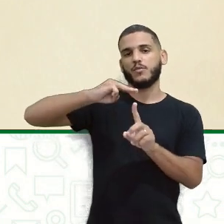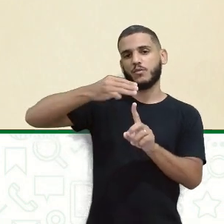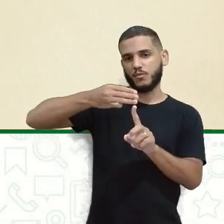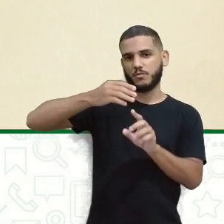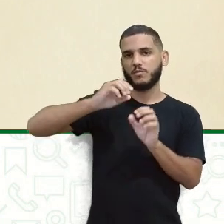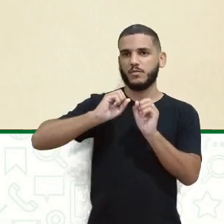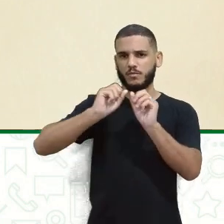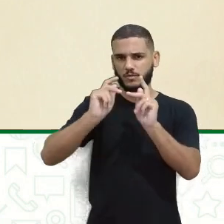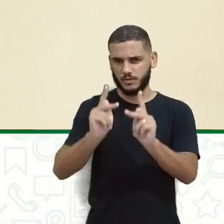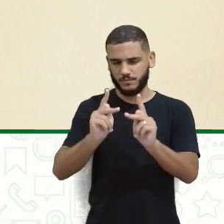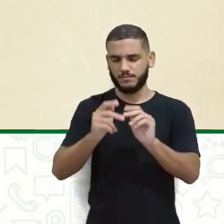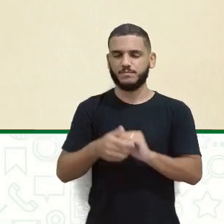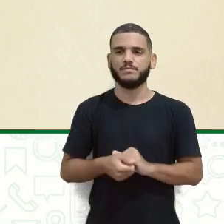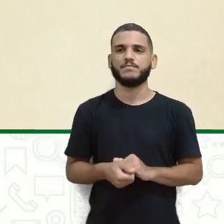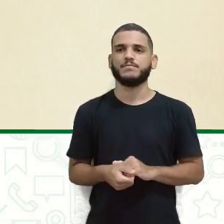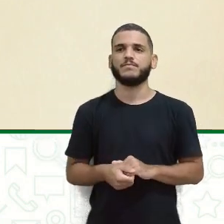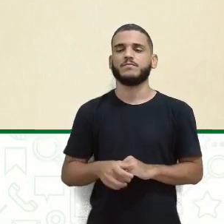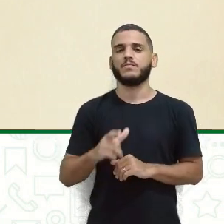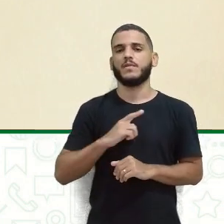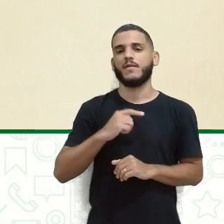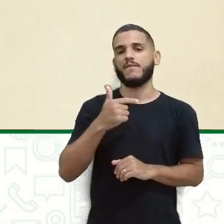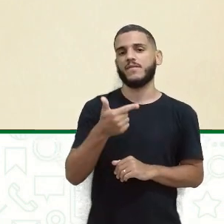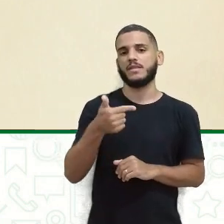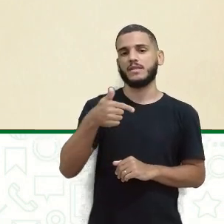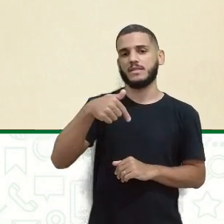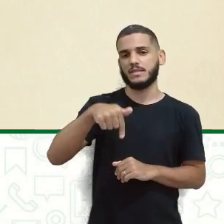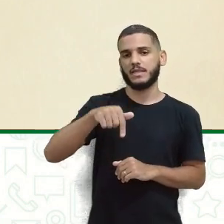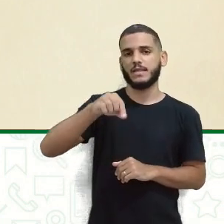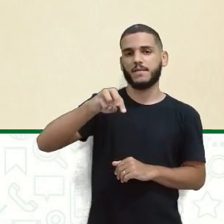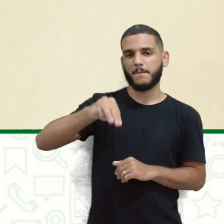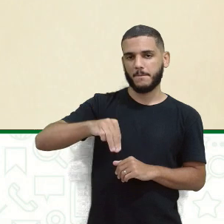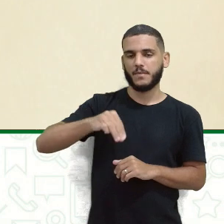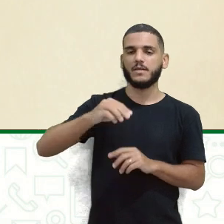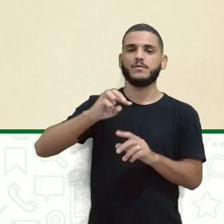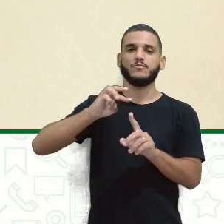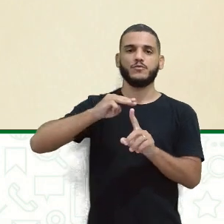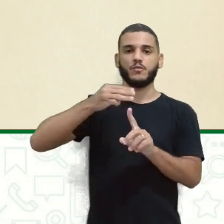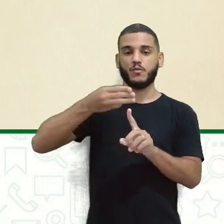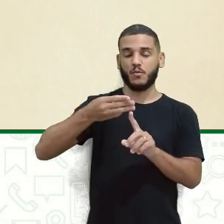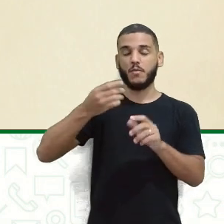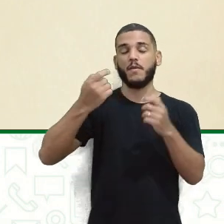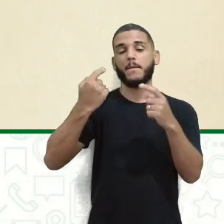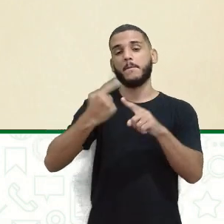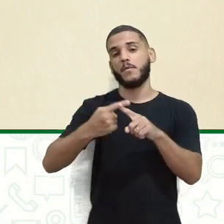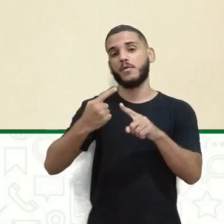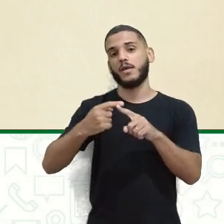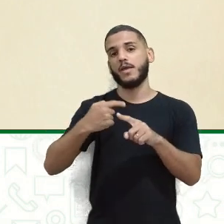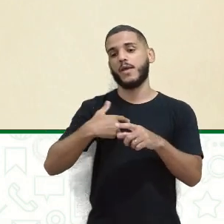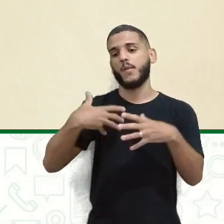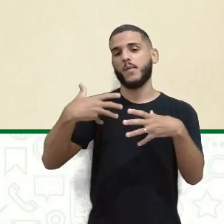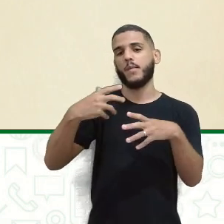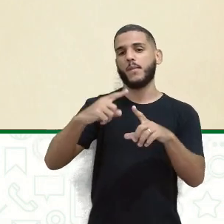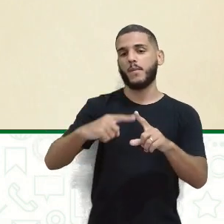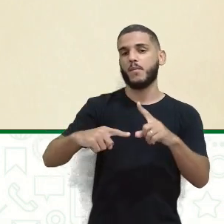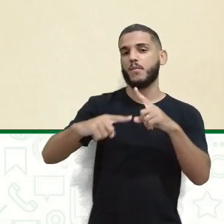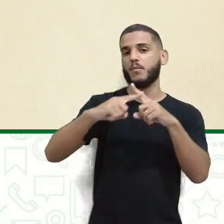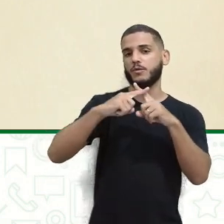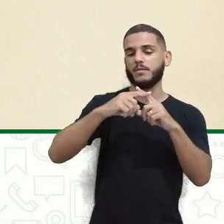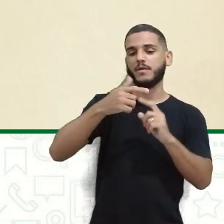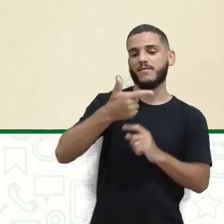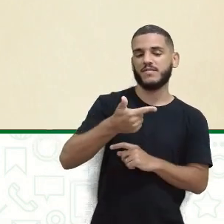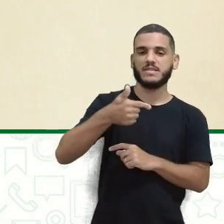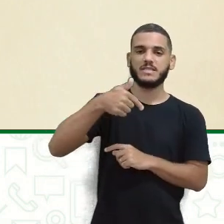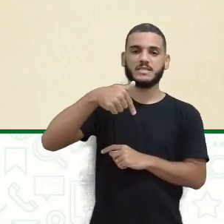certo? Então, tenho aí 27 metros cúbicos, porque eu estou multiplicando